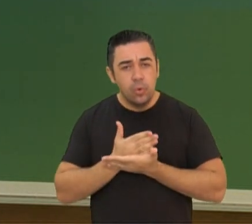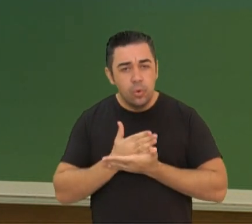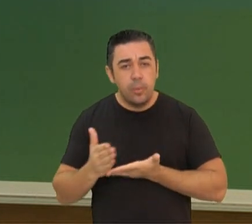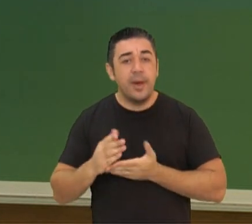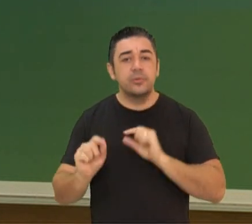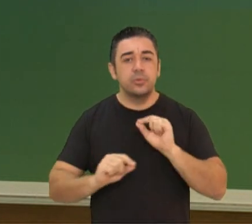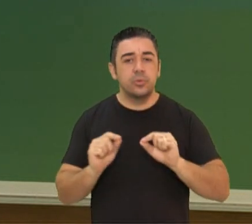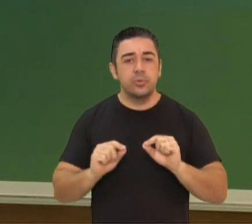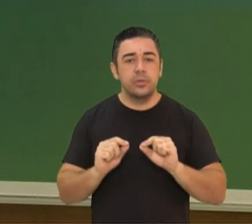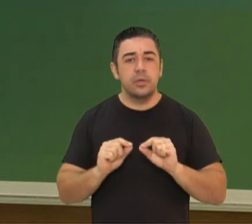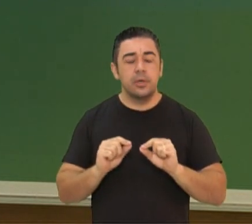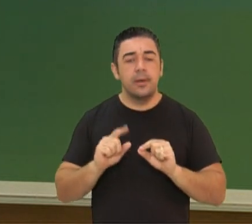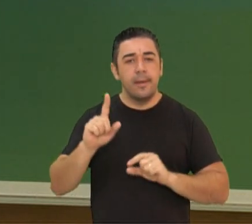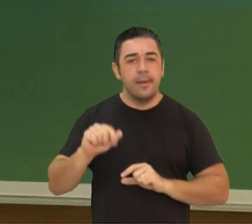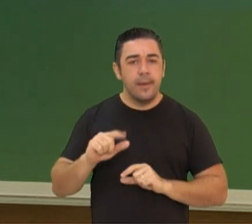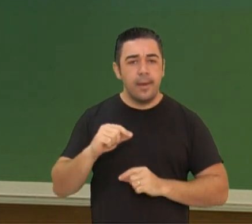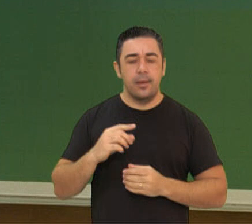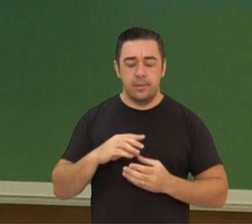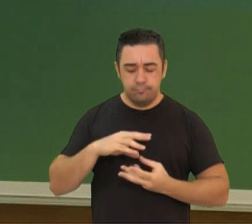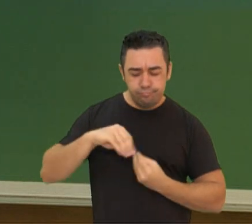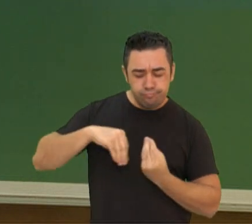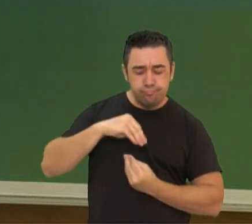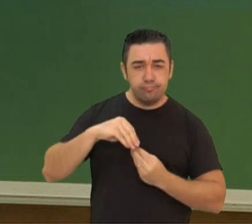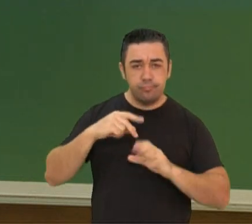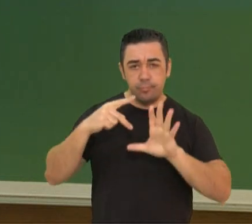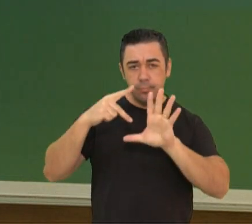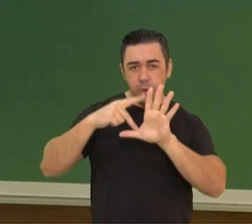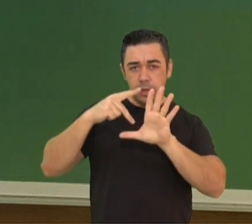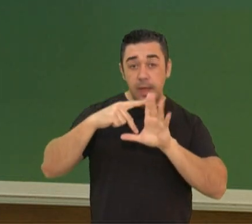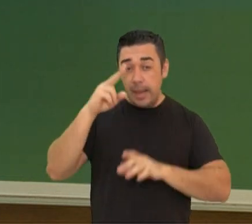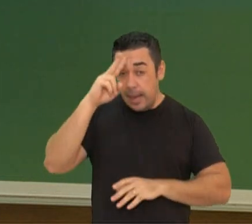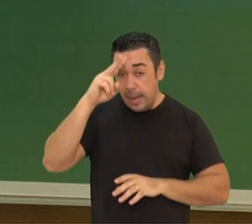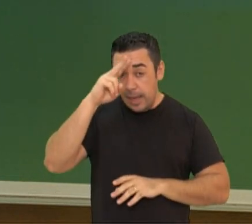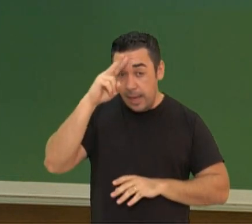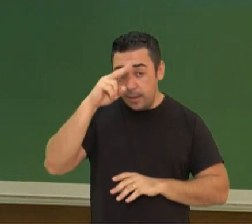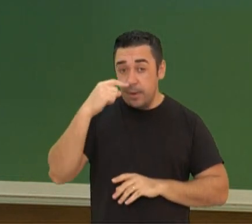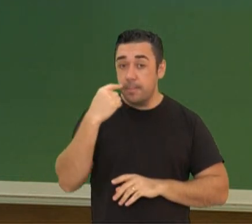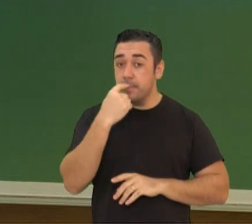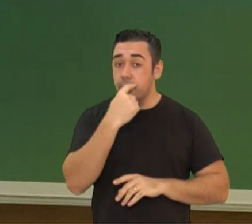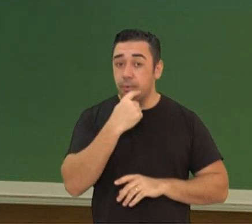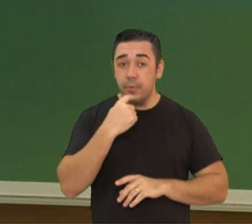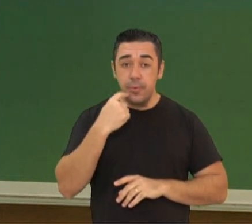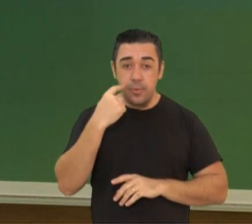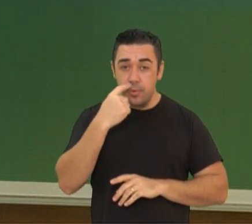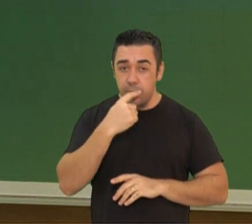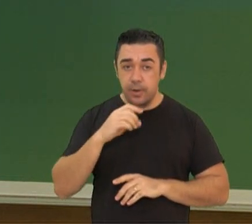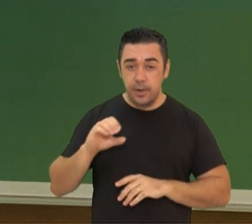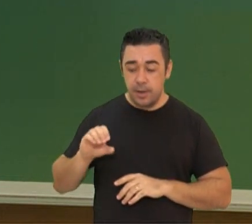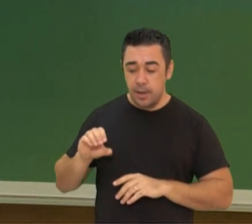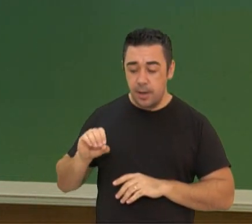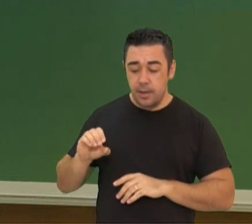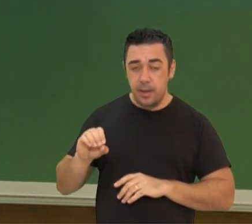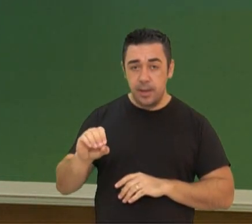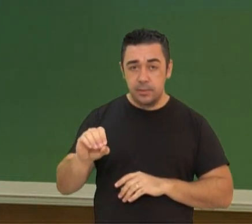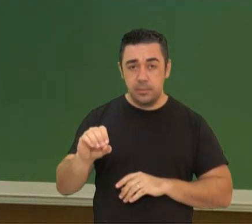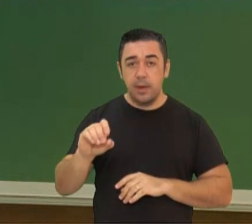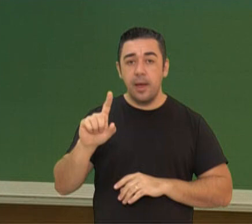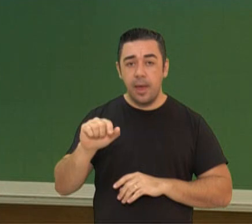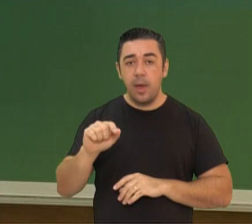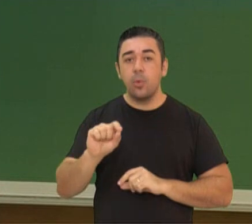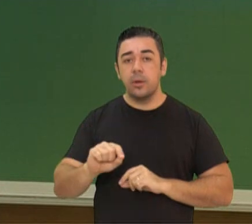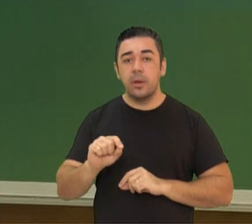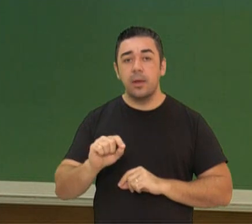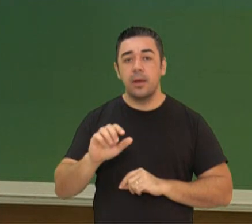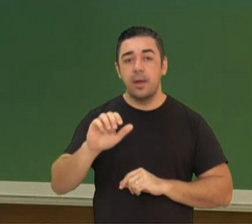de proteínas. Então lembra que lá na saliva nós temos uma enzima que vai começar a agir no amido, que é um